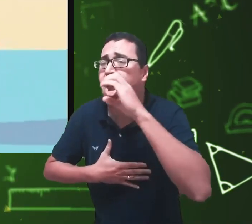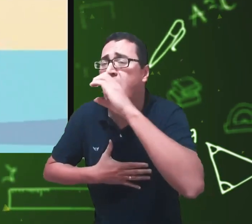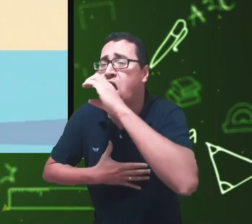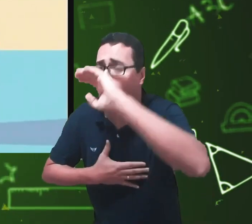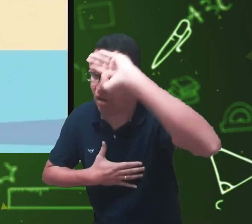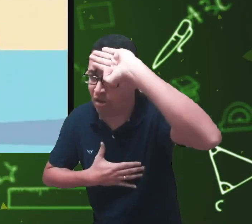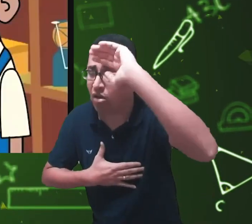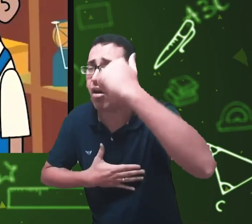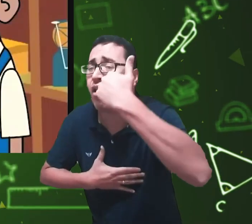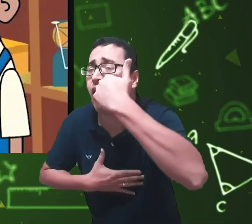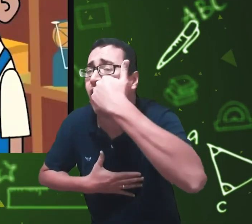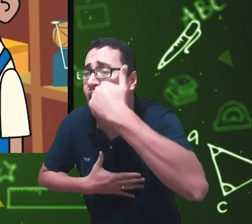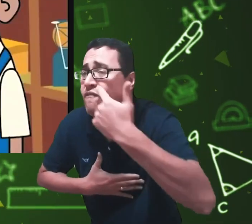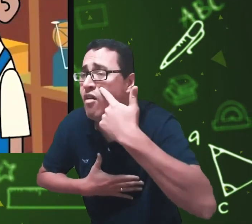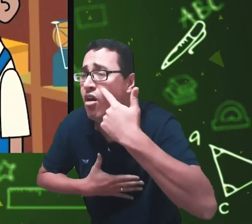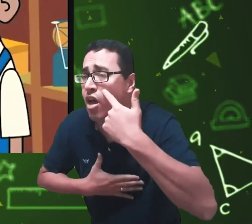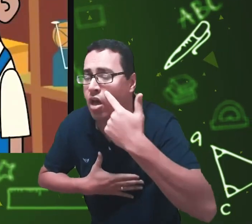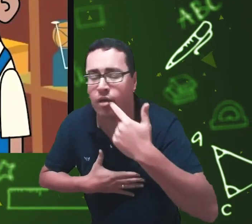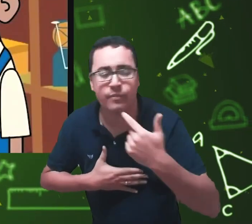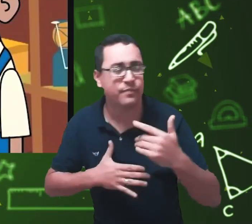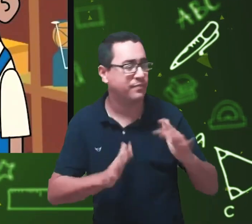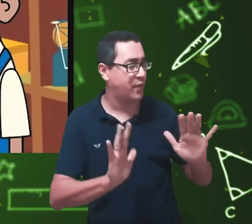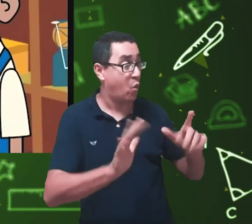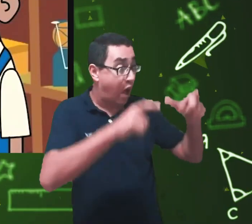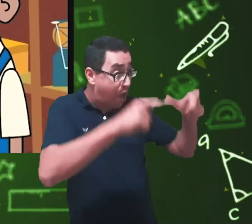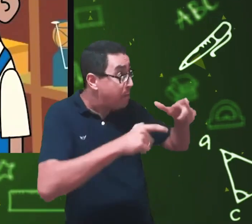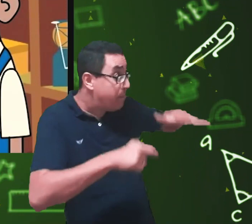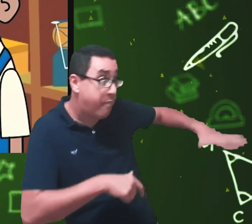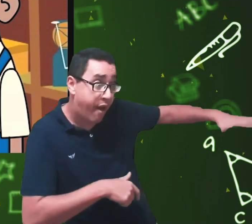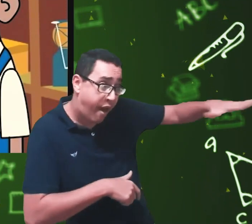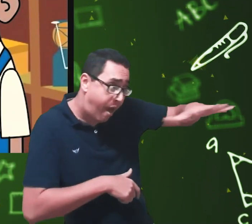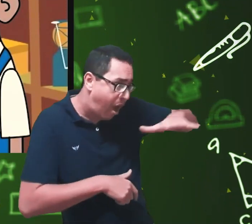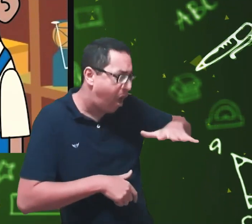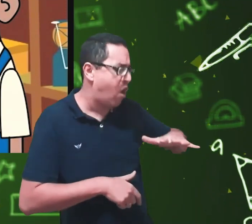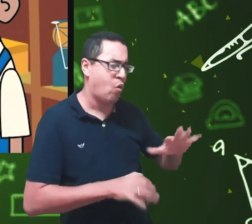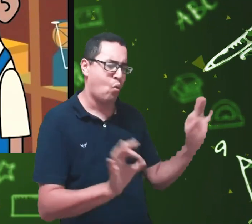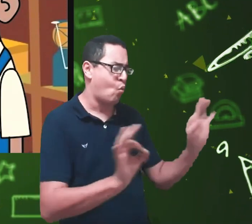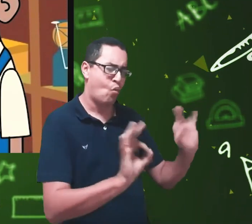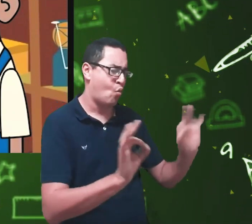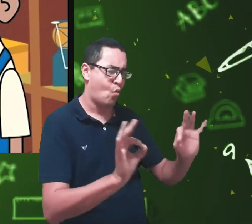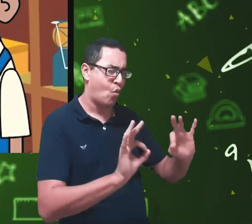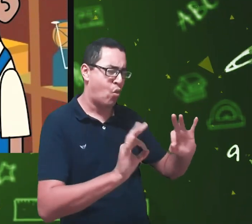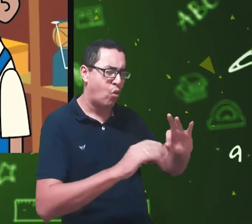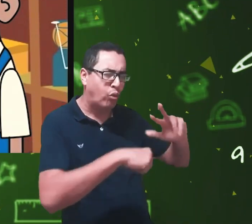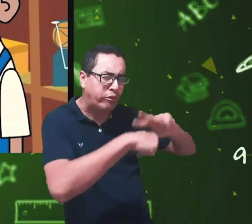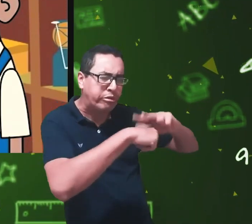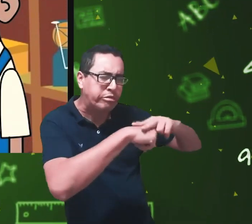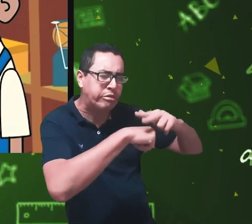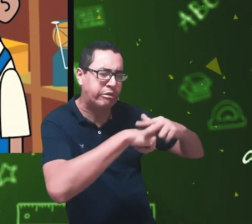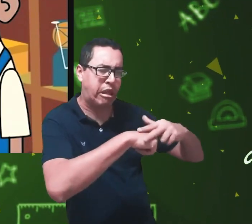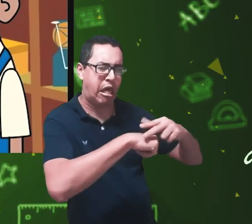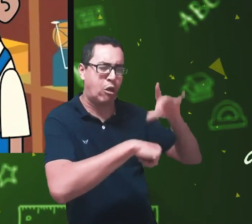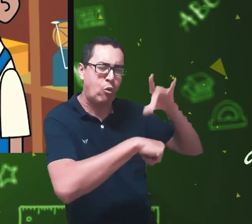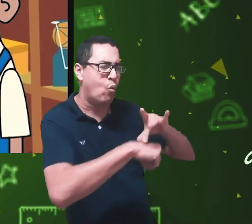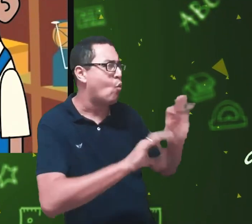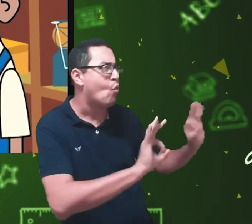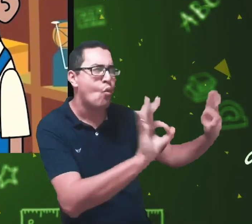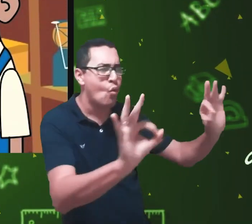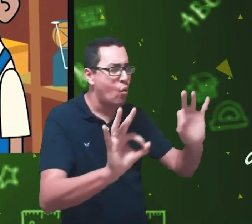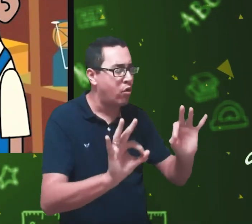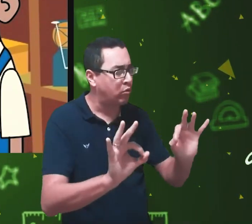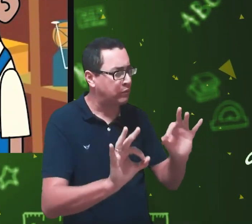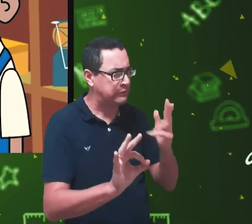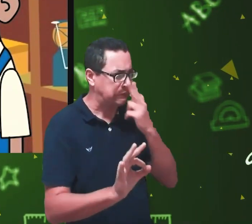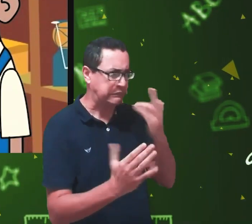quente, Bia. Guto, aqui no bairro ainda não teve caso de dengue. Será que você é o primeiro?